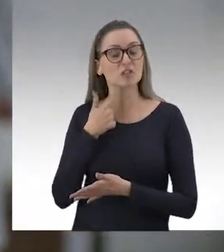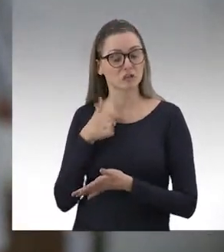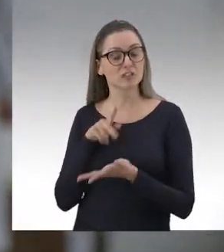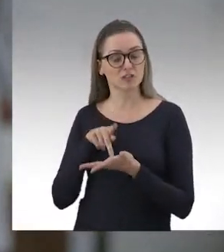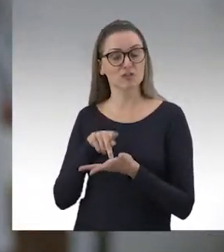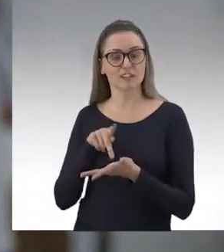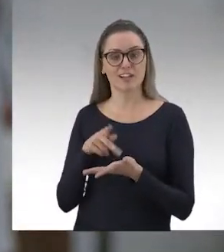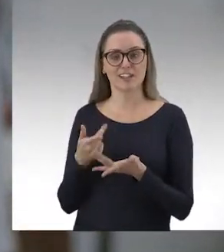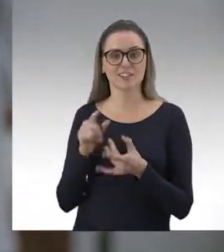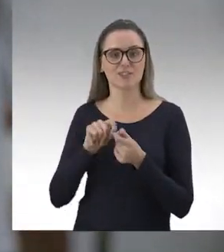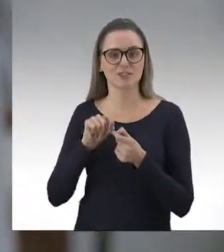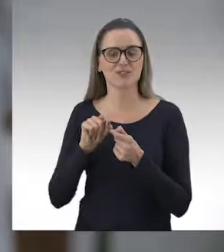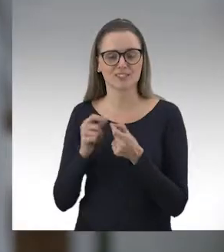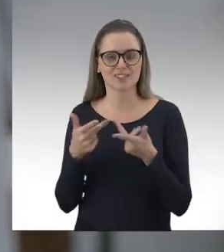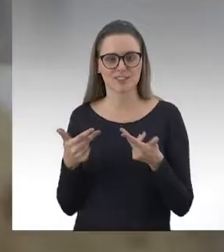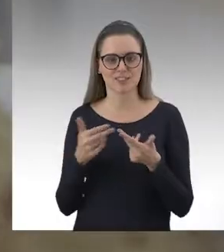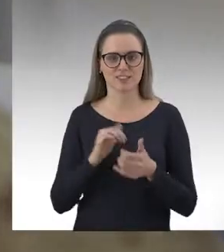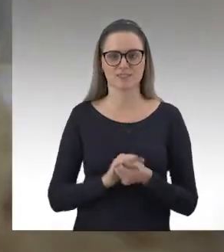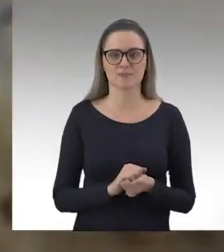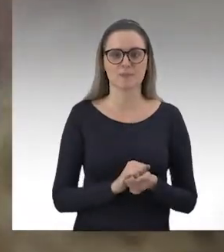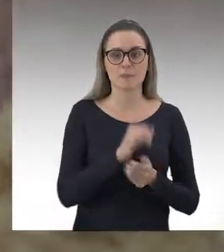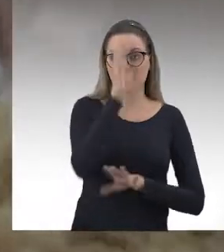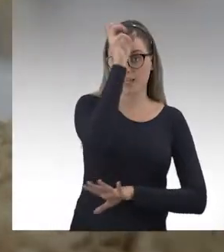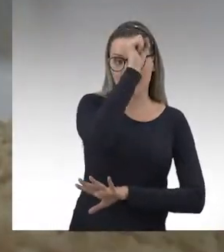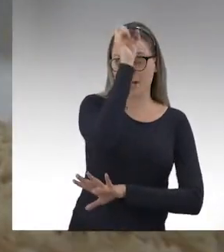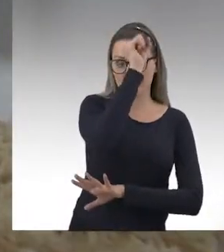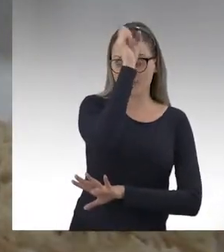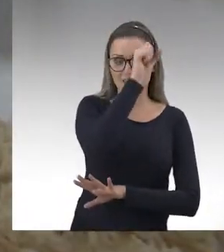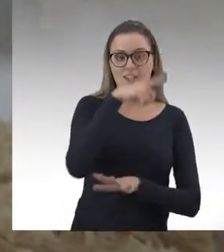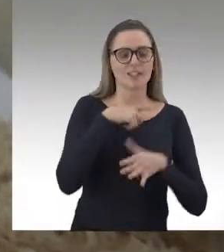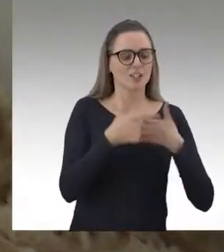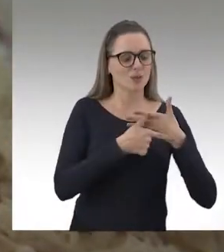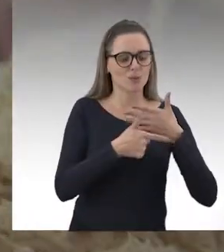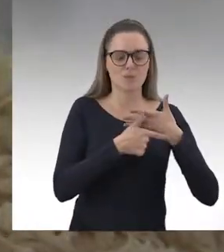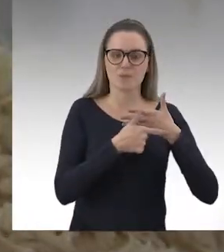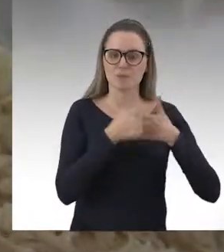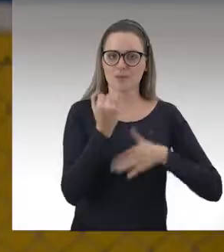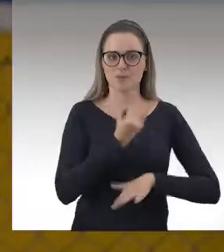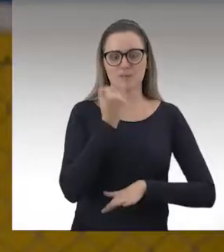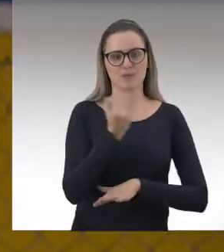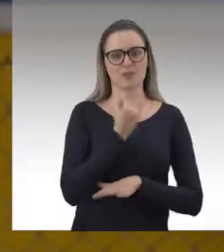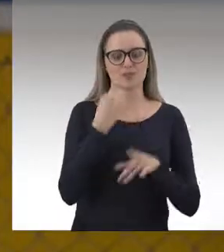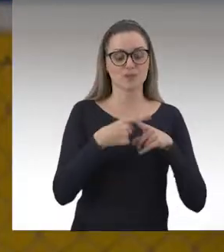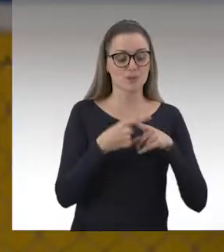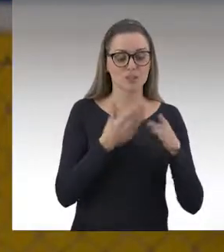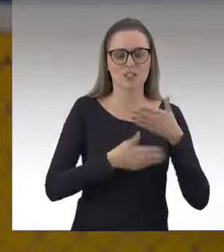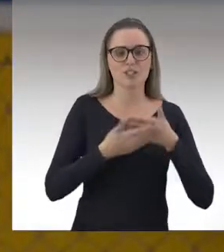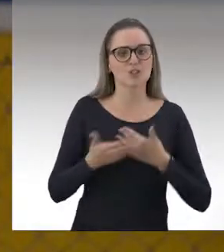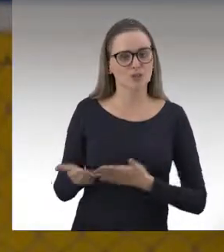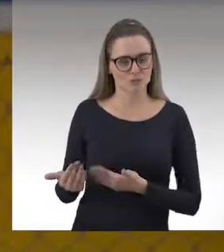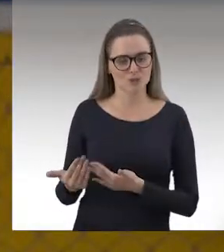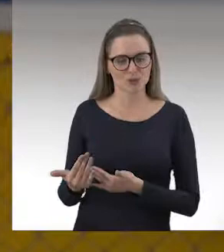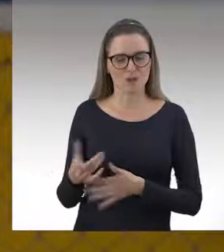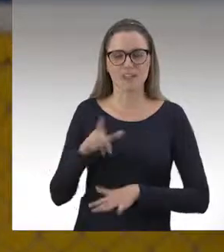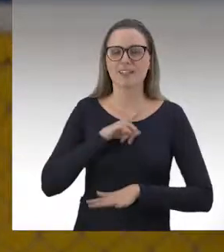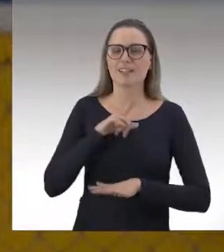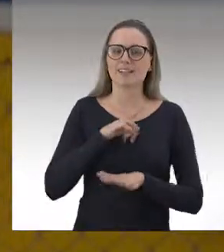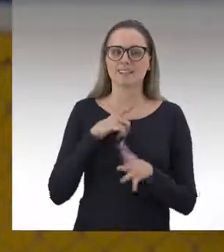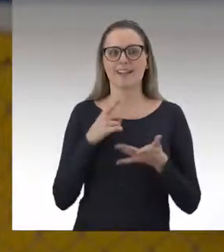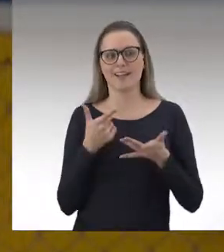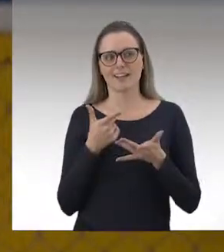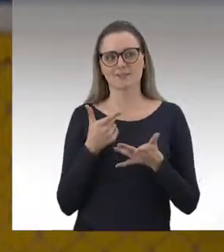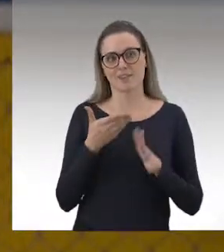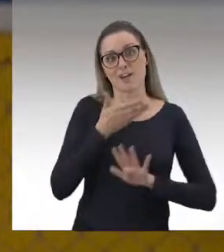verdade mesmo de fazer. E aí a aprendizagem, ela tem um papel importante nisso, assim, porque os adolescentes, como eu disse, eles têm a questão do